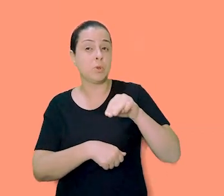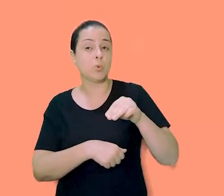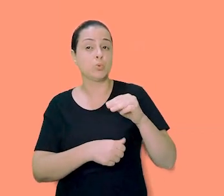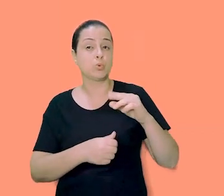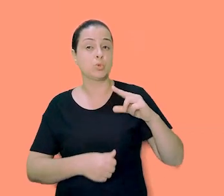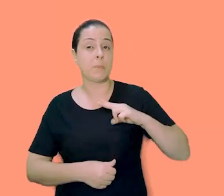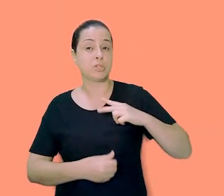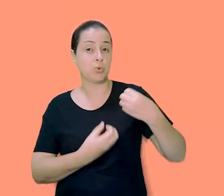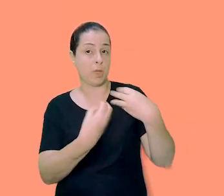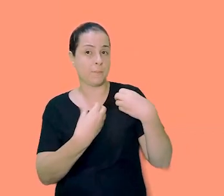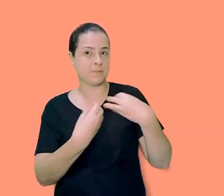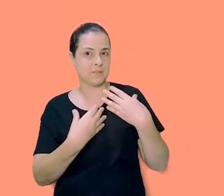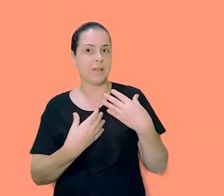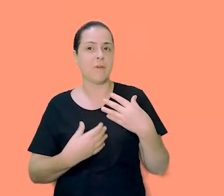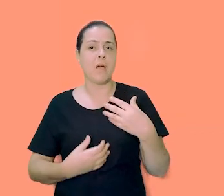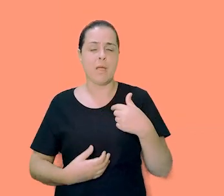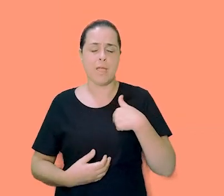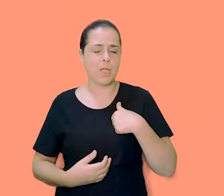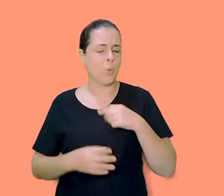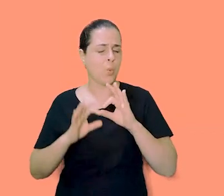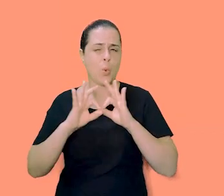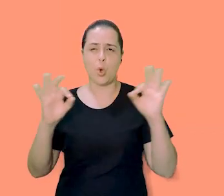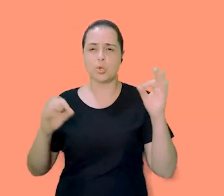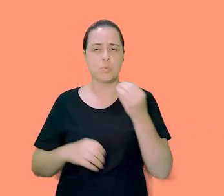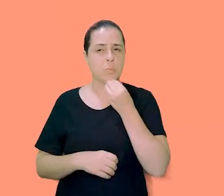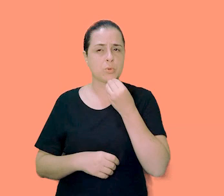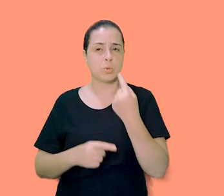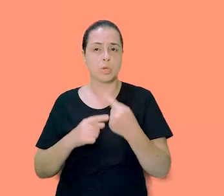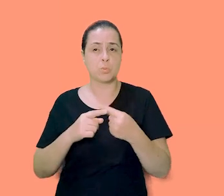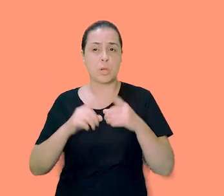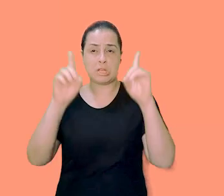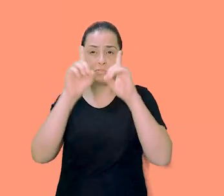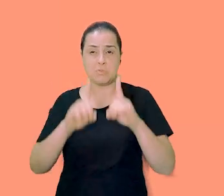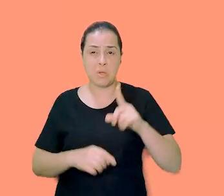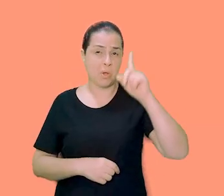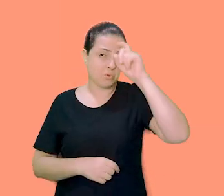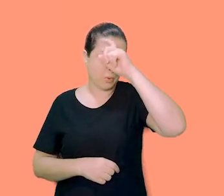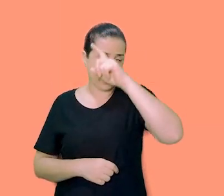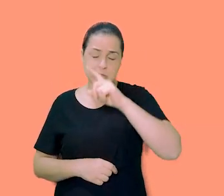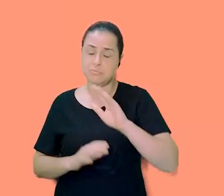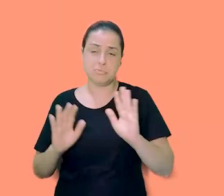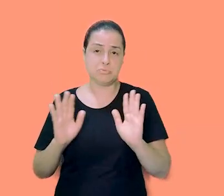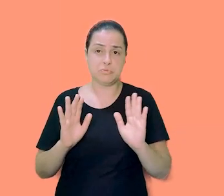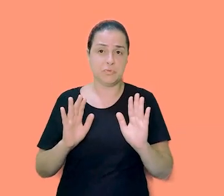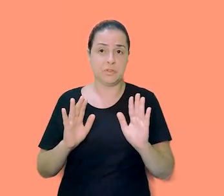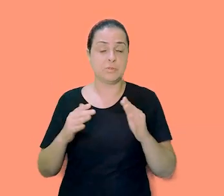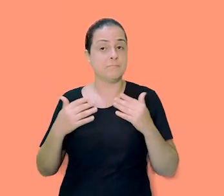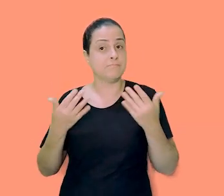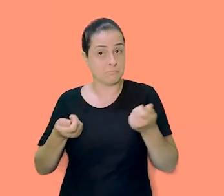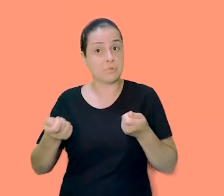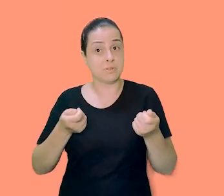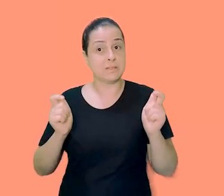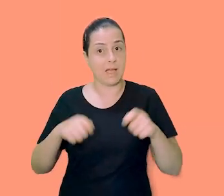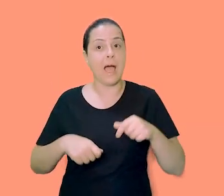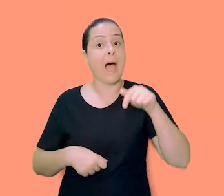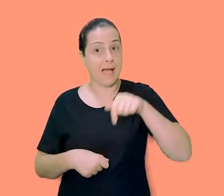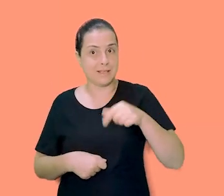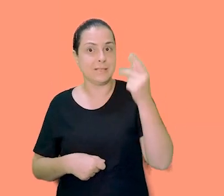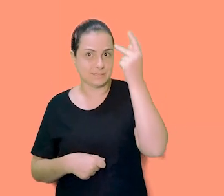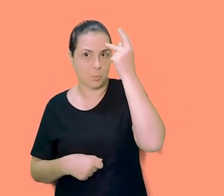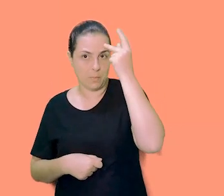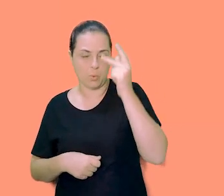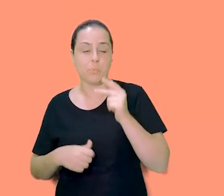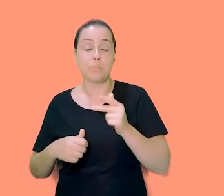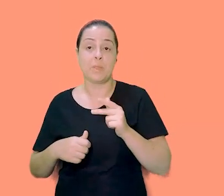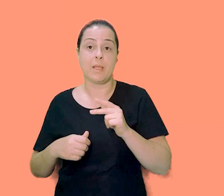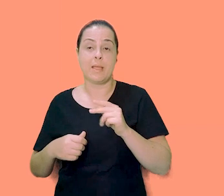muita sorte porque eu era muito boa aluna, porque a minha deficiência não era tão complicada de lidar. Mas, assim, isso em São Paulo.